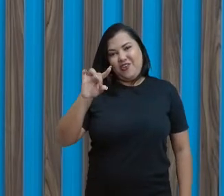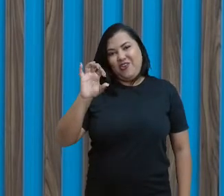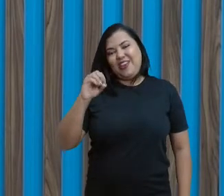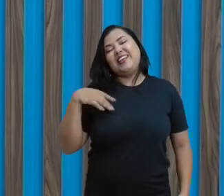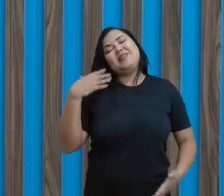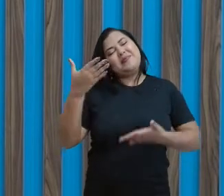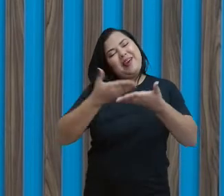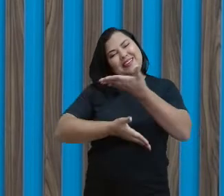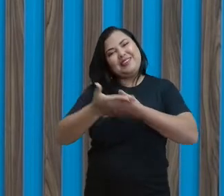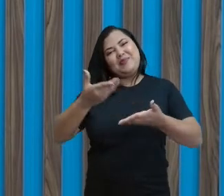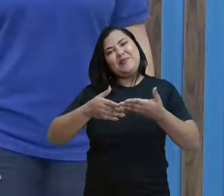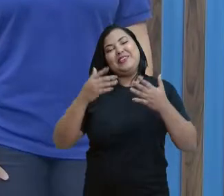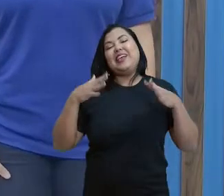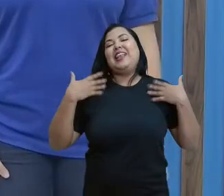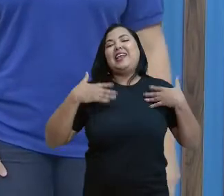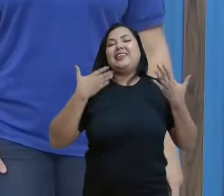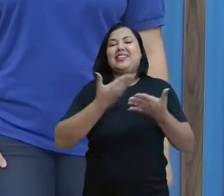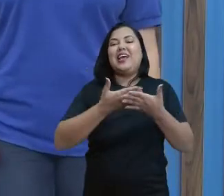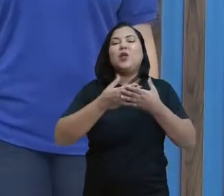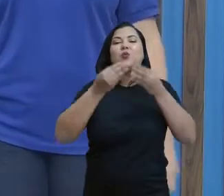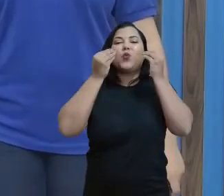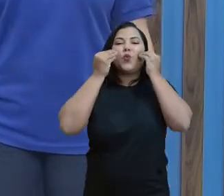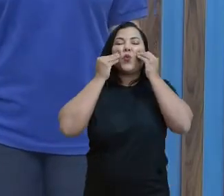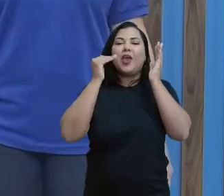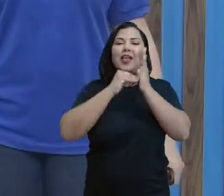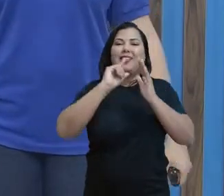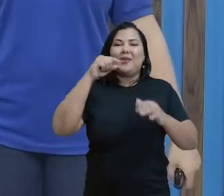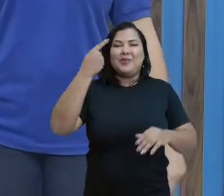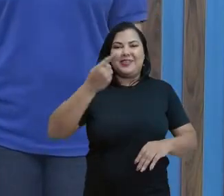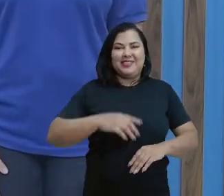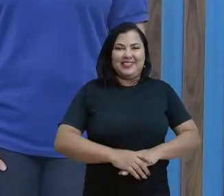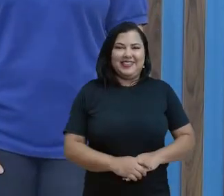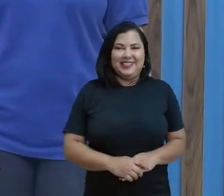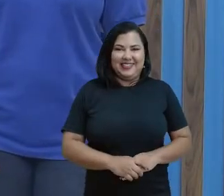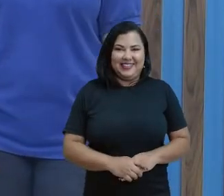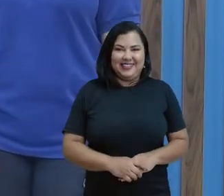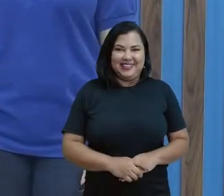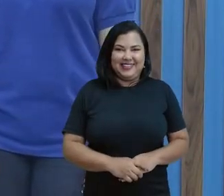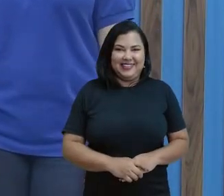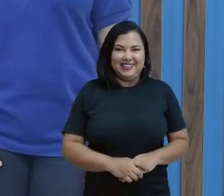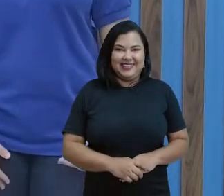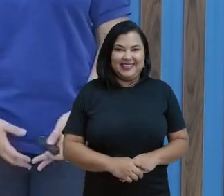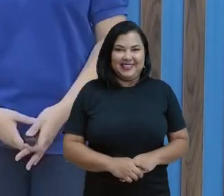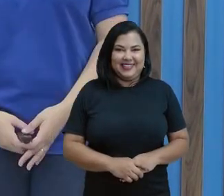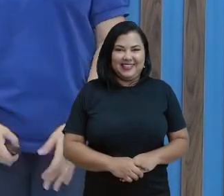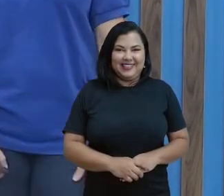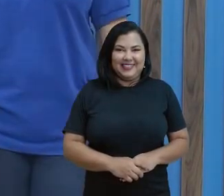descontraída, tá bom? Um cheiro, gente. Até a próxima.